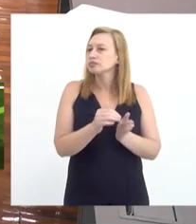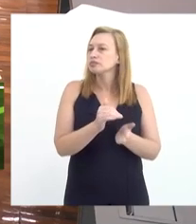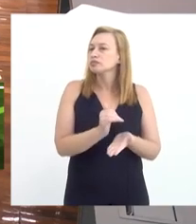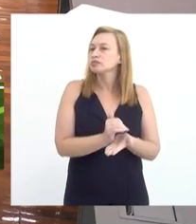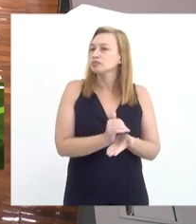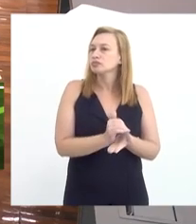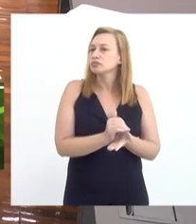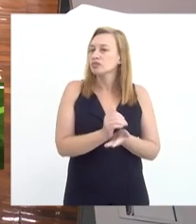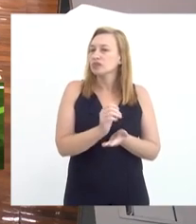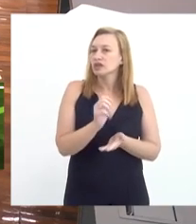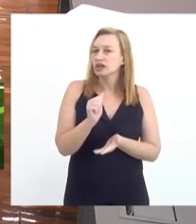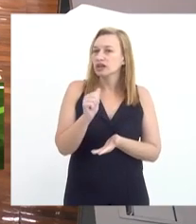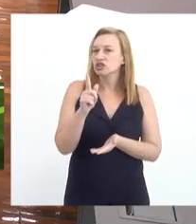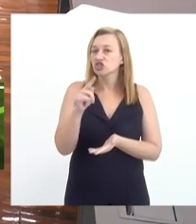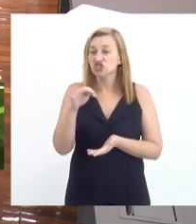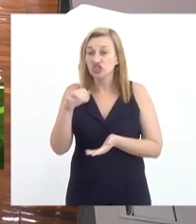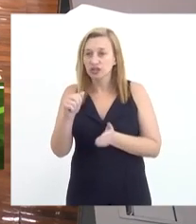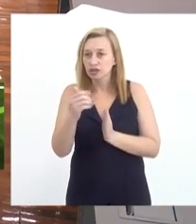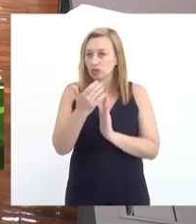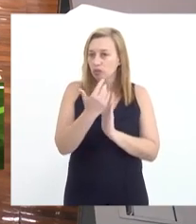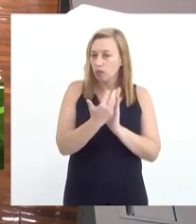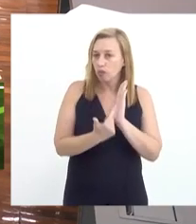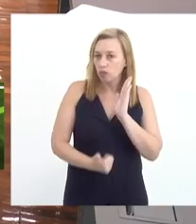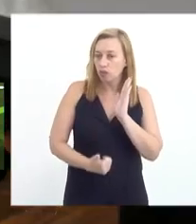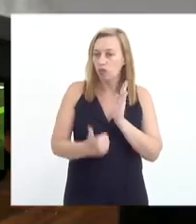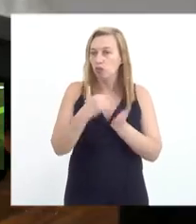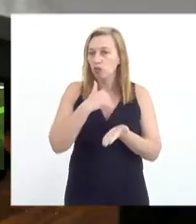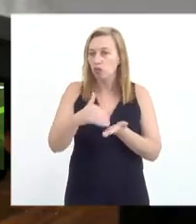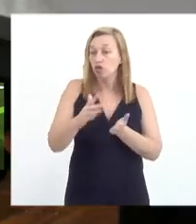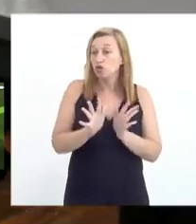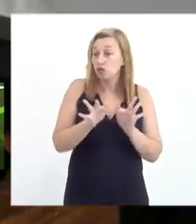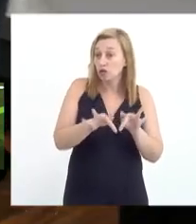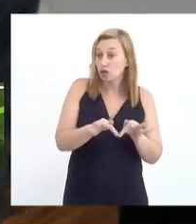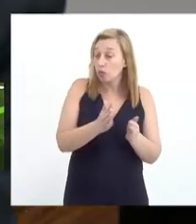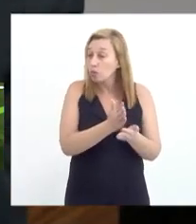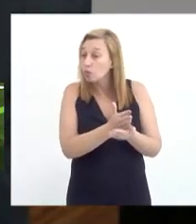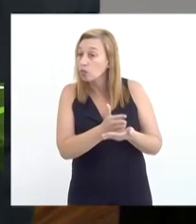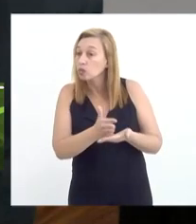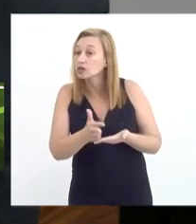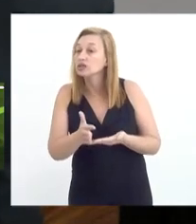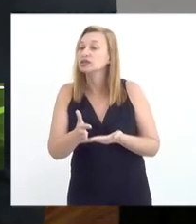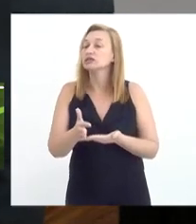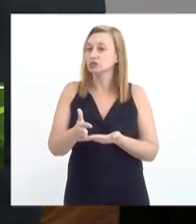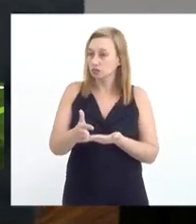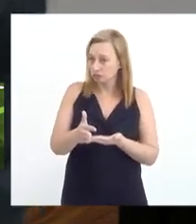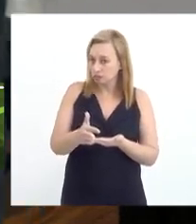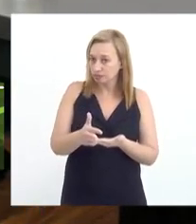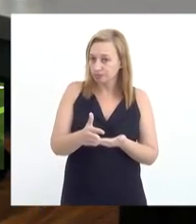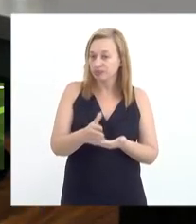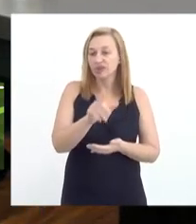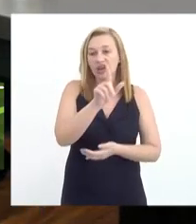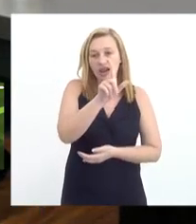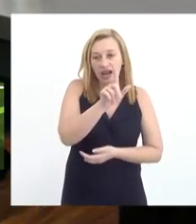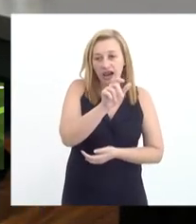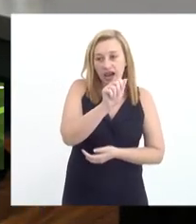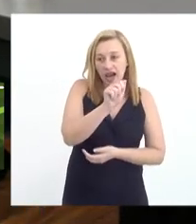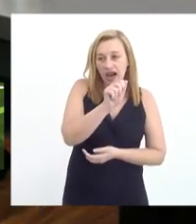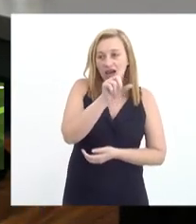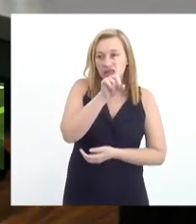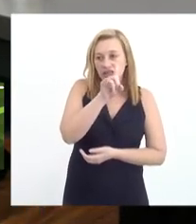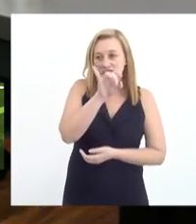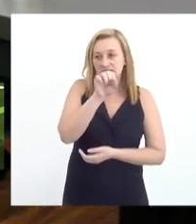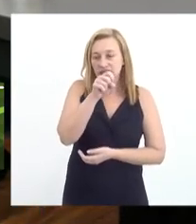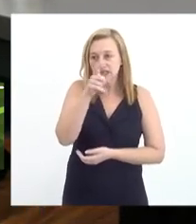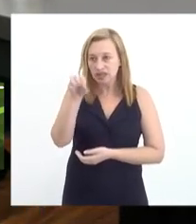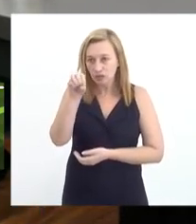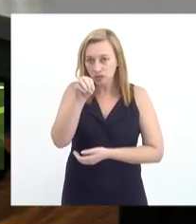final Para o início Porque a gente tinha que começar Pela adesão Evidencia